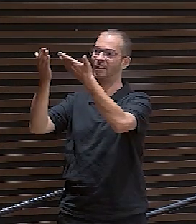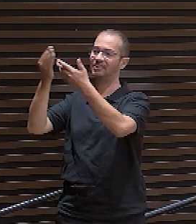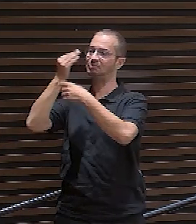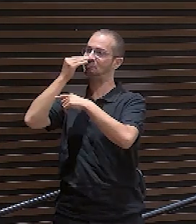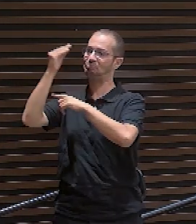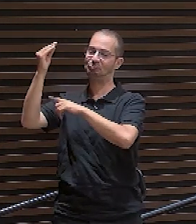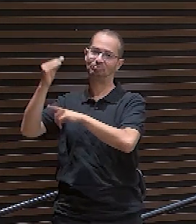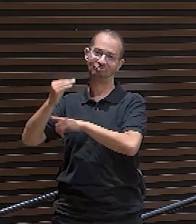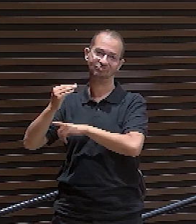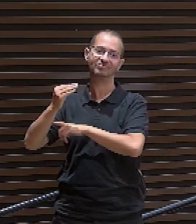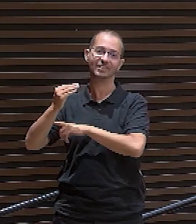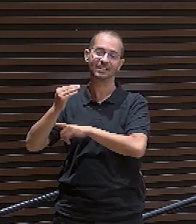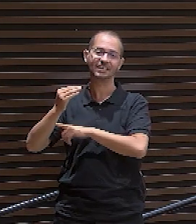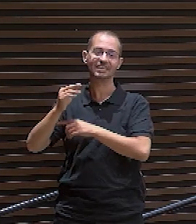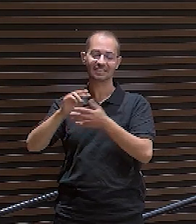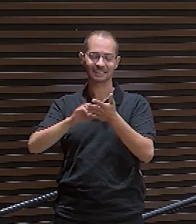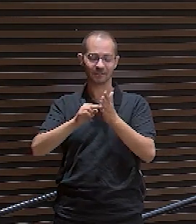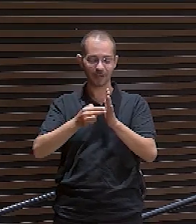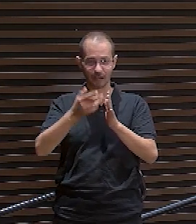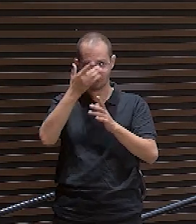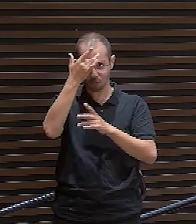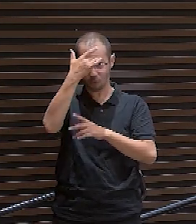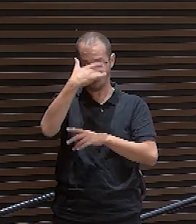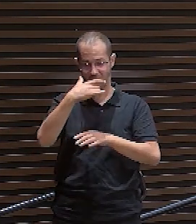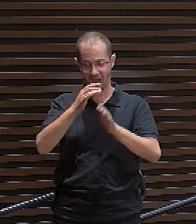É o adorador.